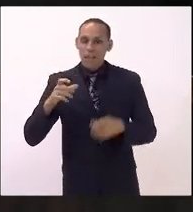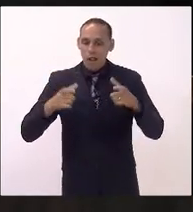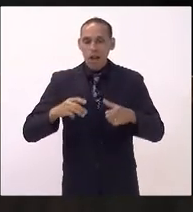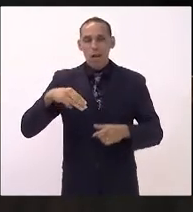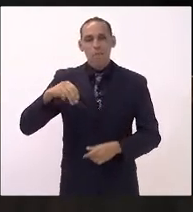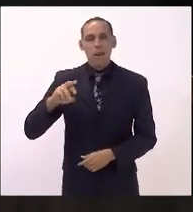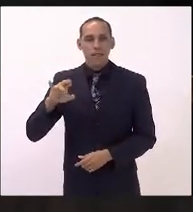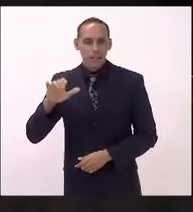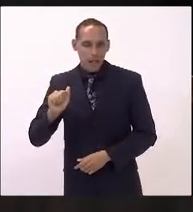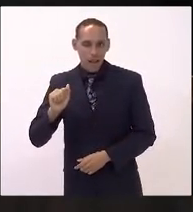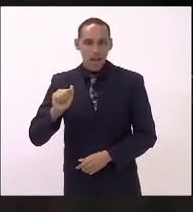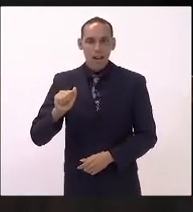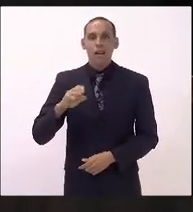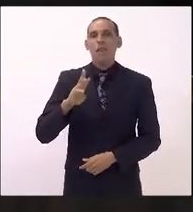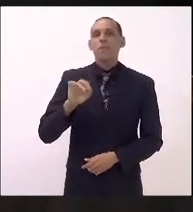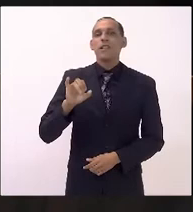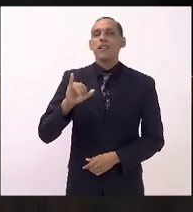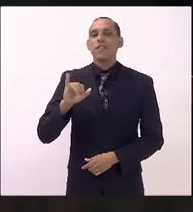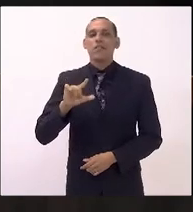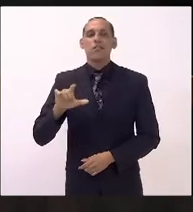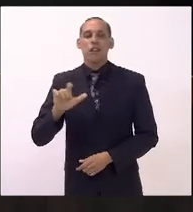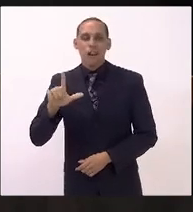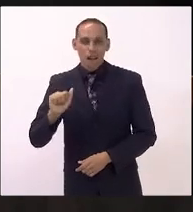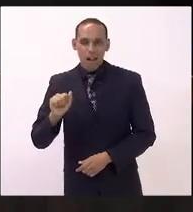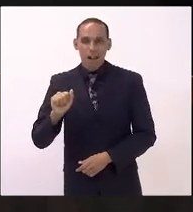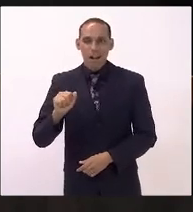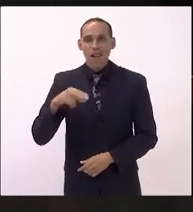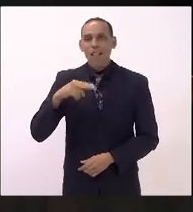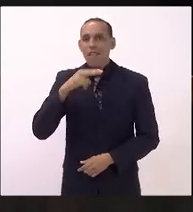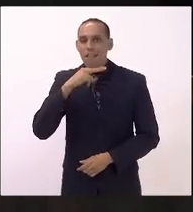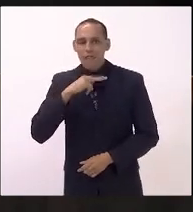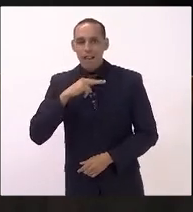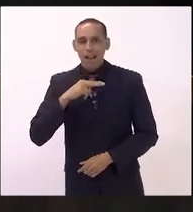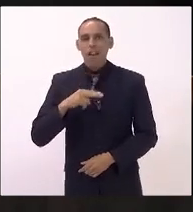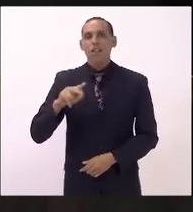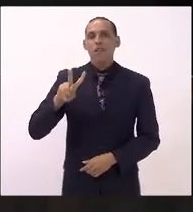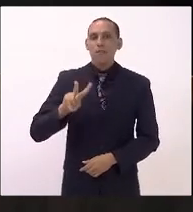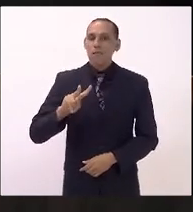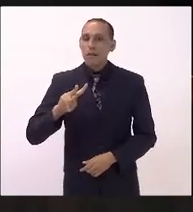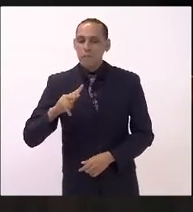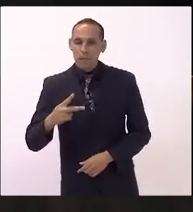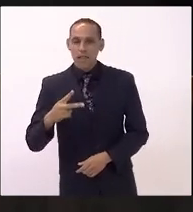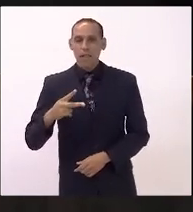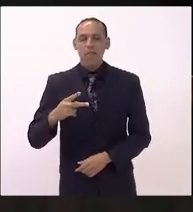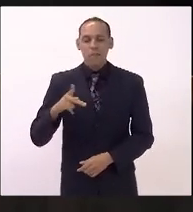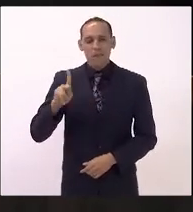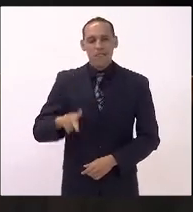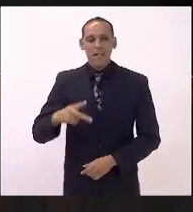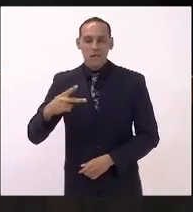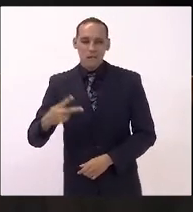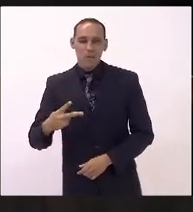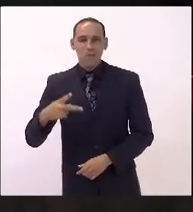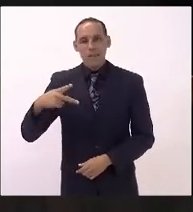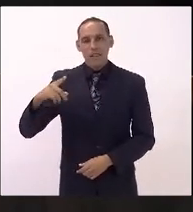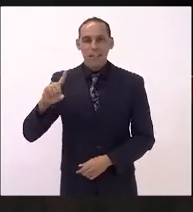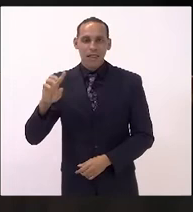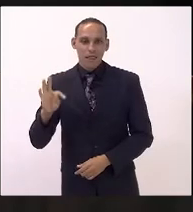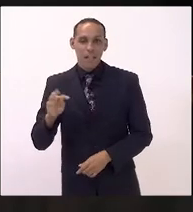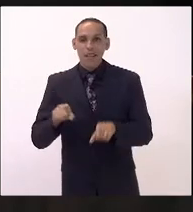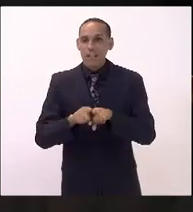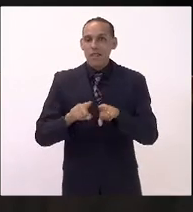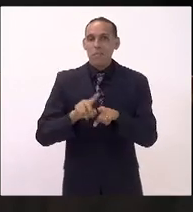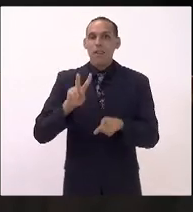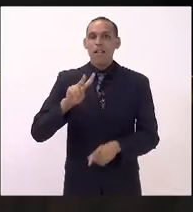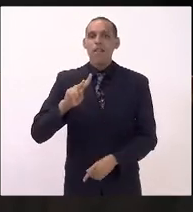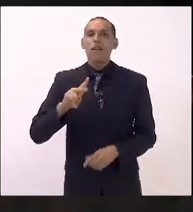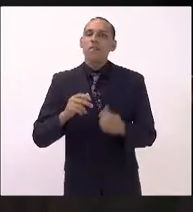de Brizola Neto, vice-presidente estadual do PDT, de Daniela Silva dos Santos, vice-presidente